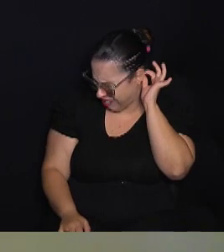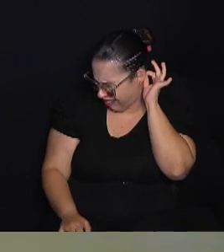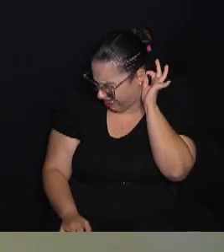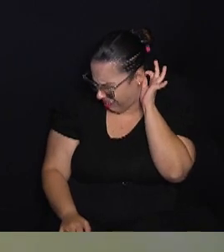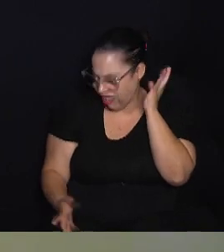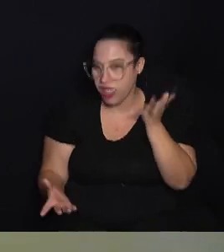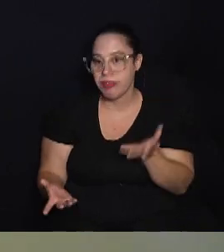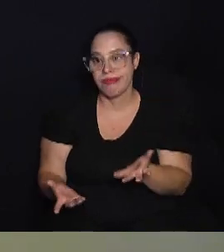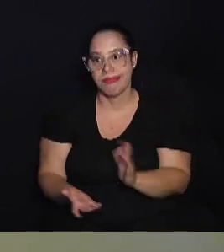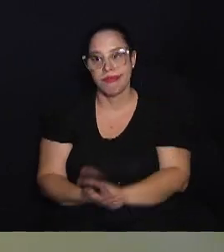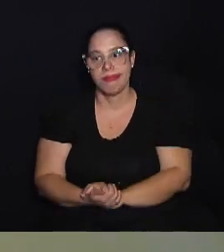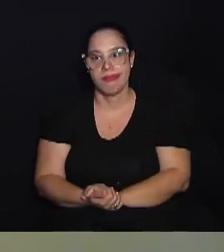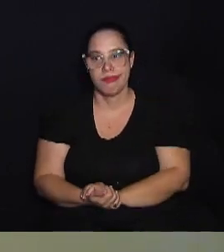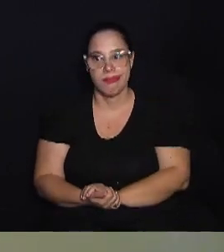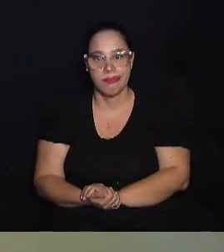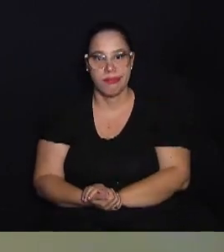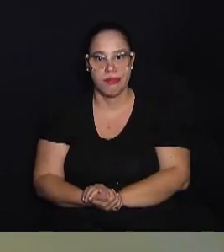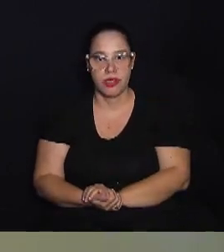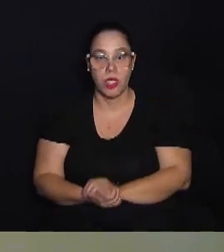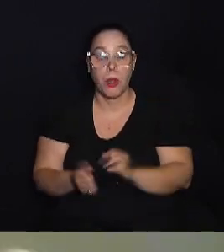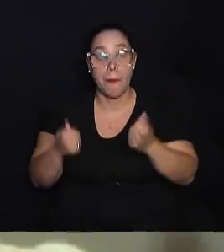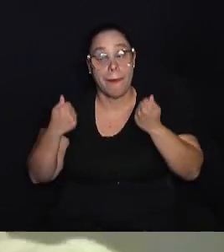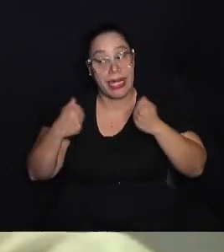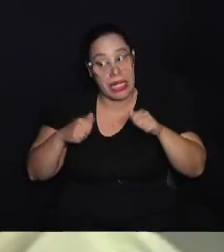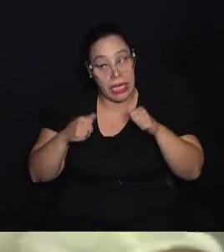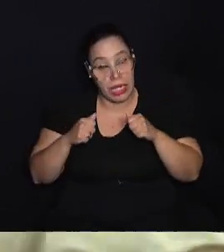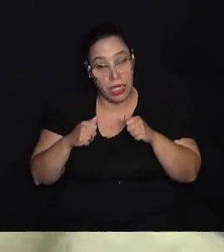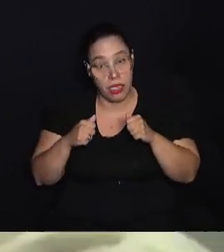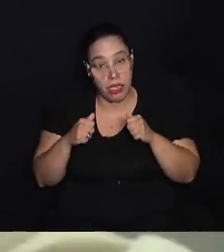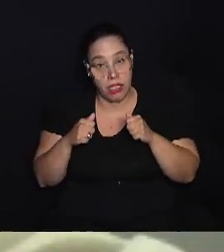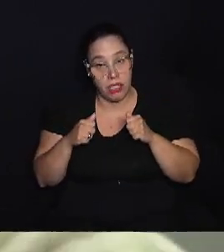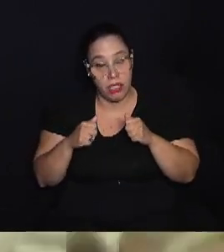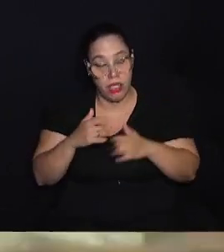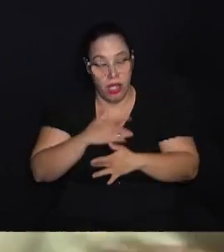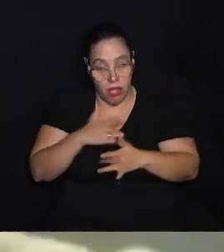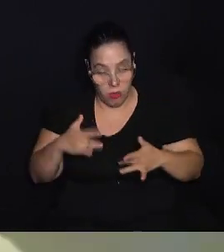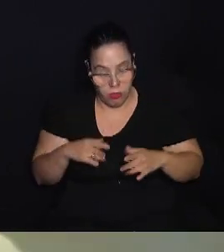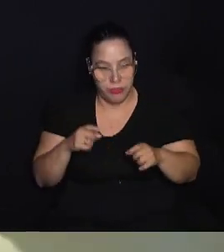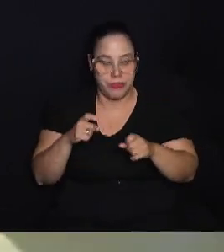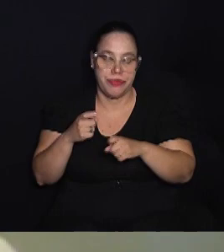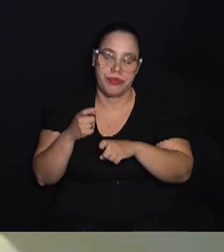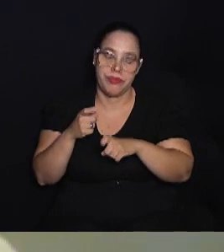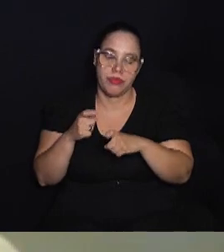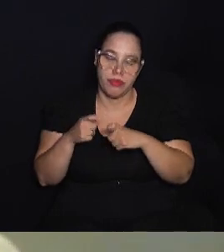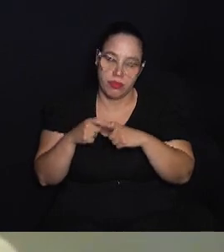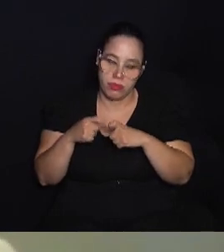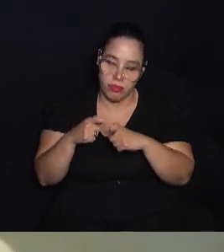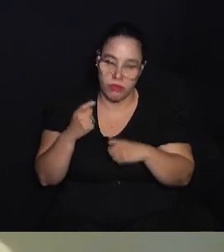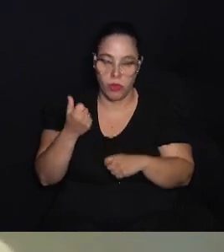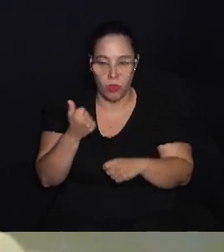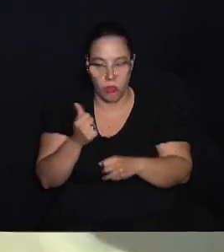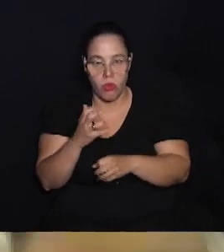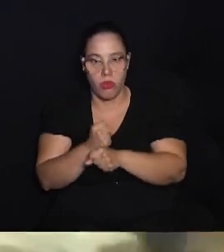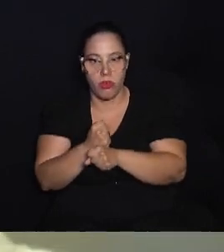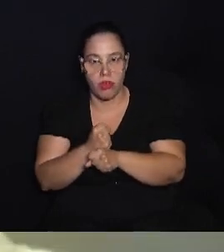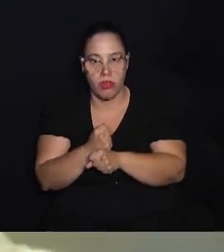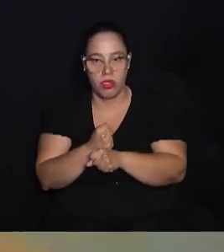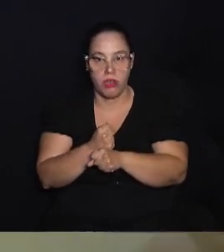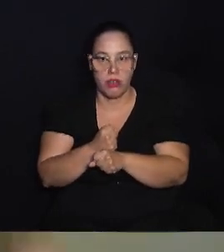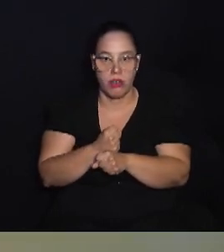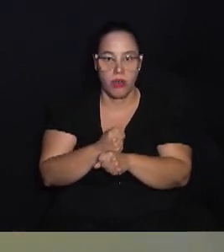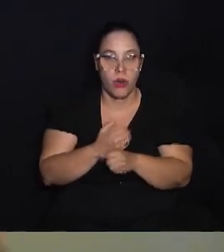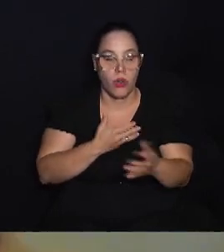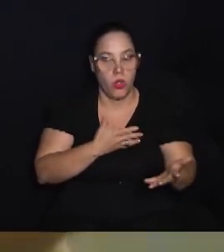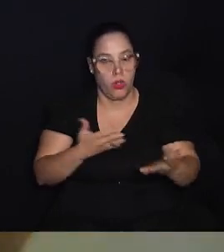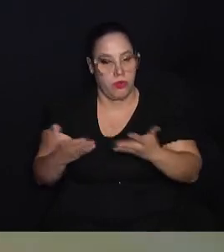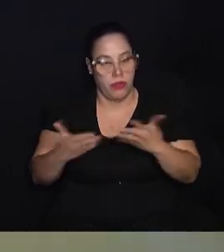né? Então, é preciso que a gente tenha hábitos saudáveis, procure um médico pelo menos uma vez por ano, para que ele